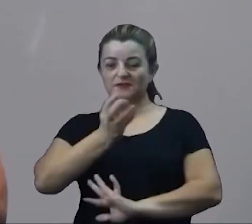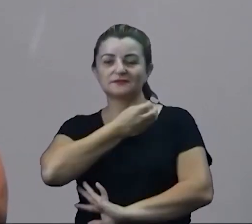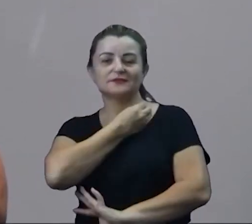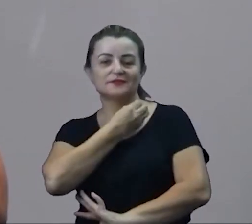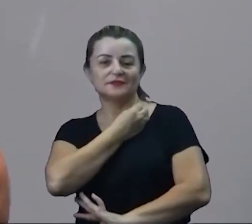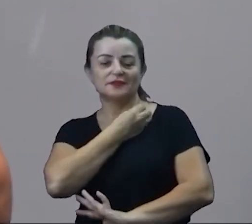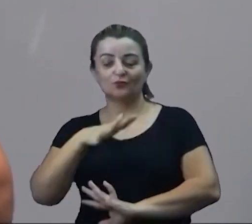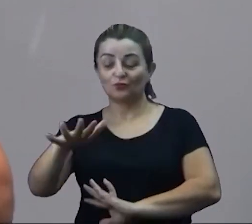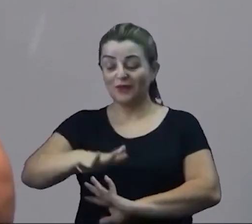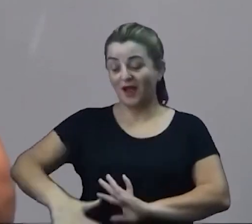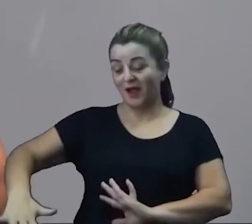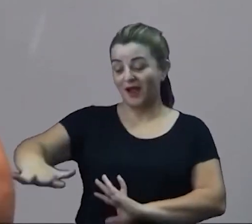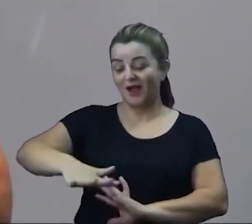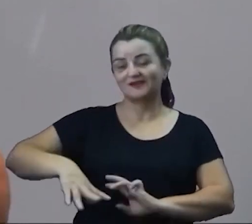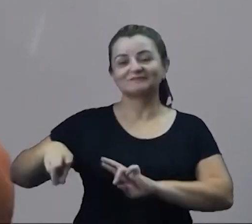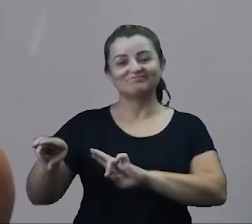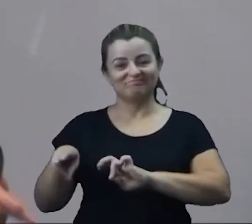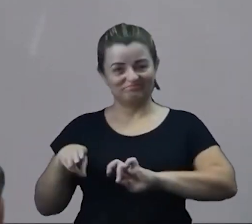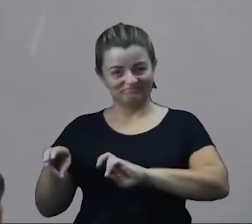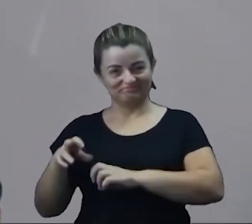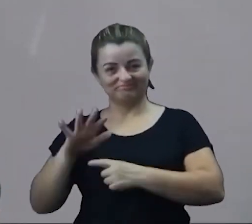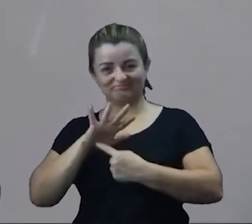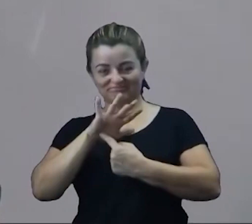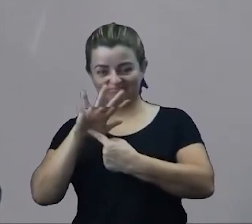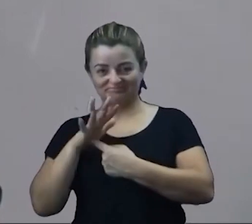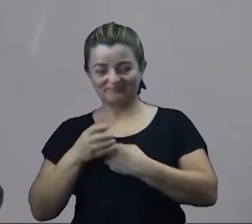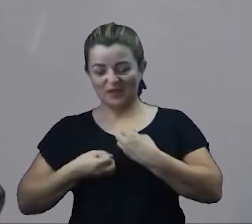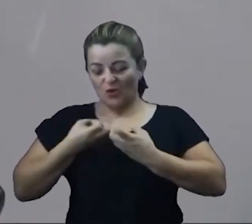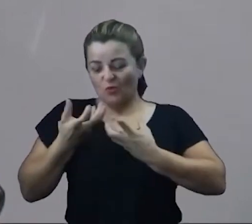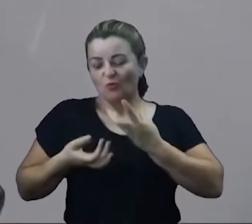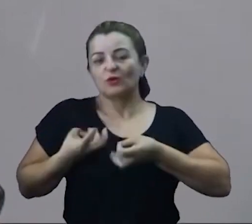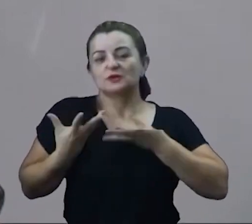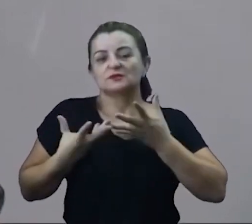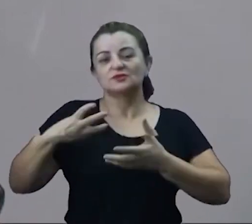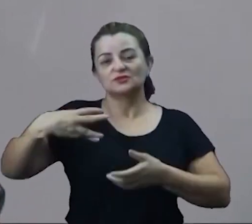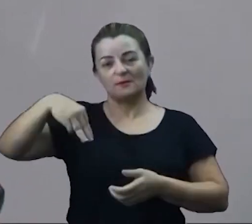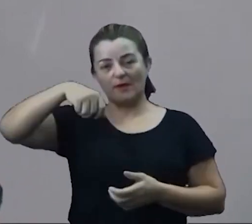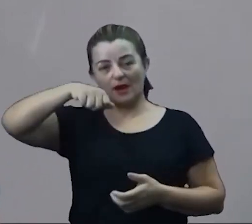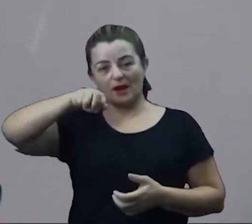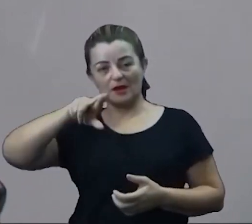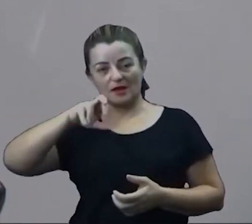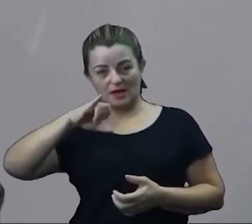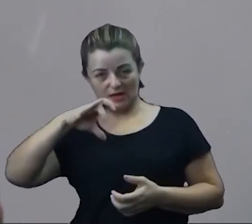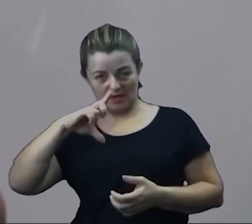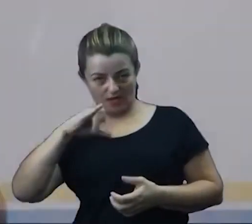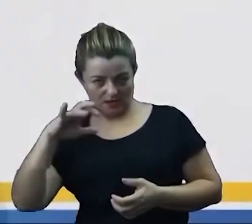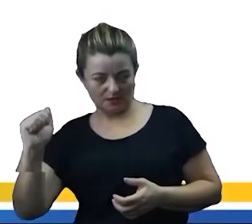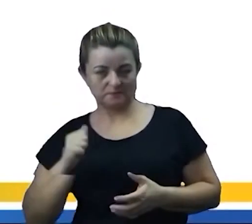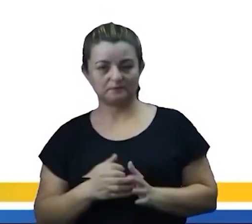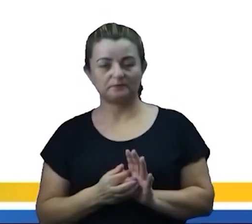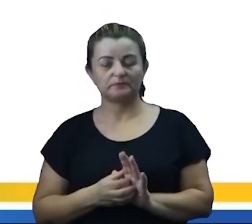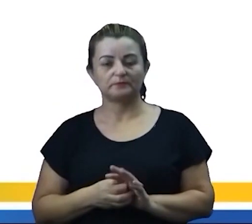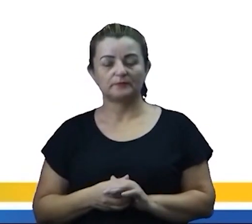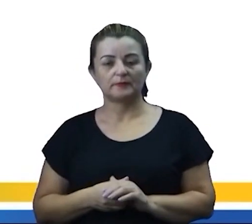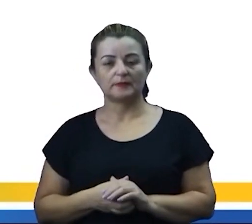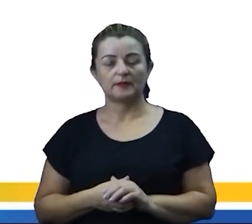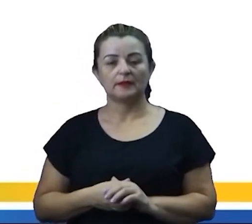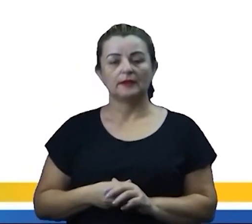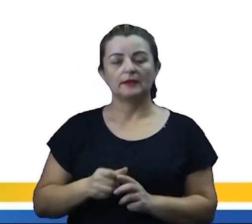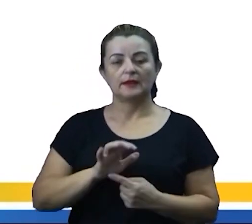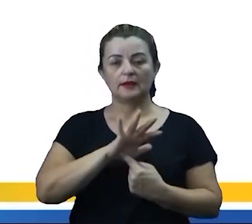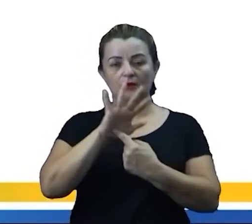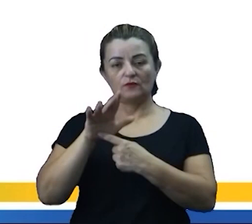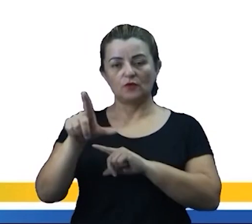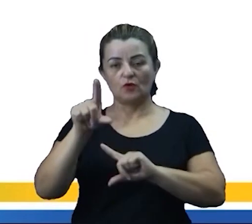bom? Então, são expressões dessa Marília aí que nós estamos vendo e que ela é do arcadismo. Vamos ver